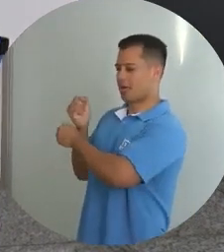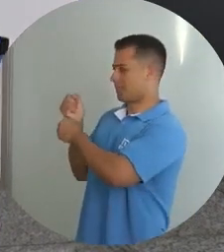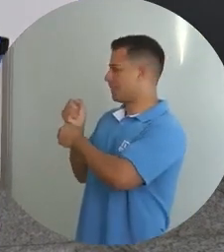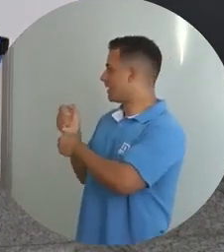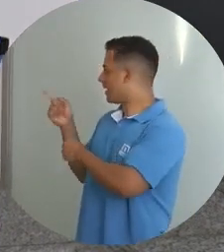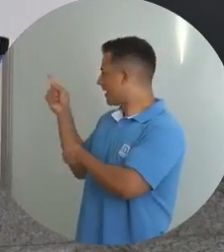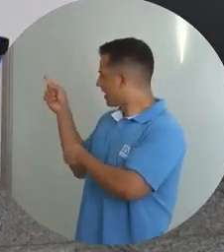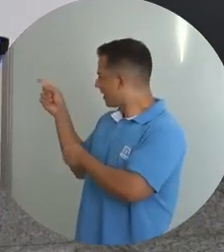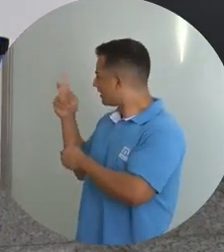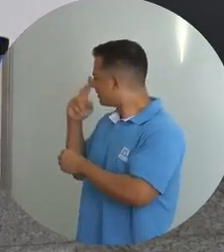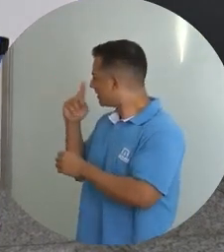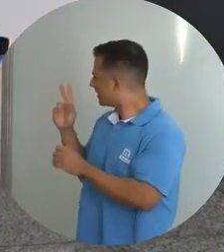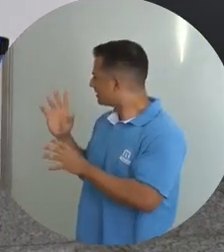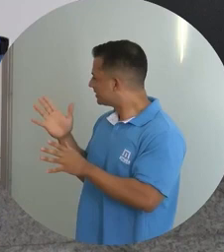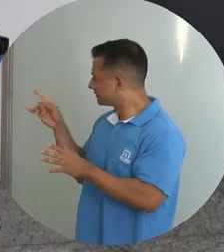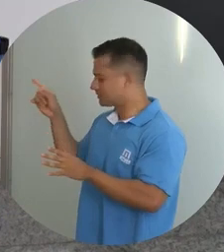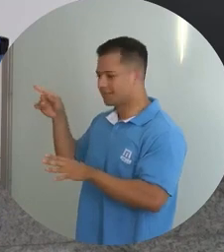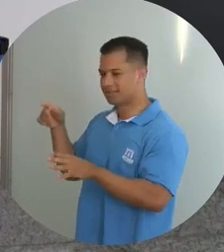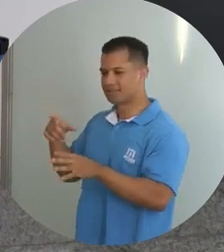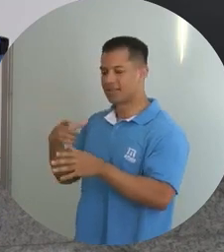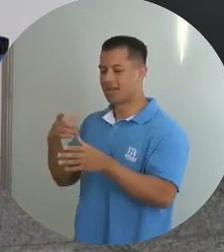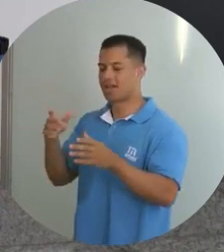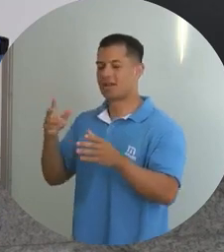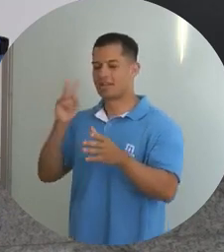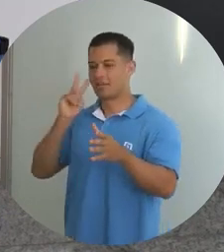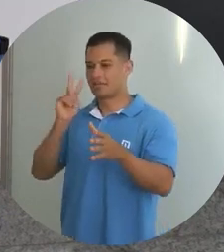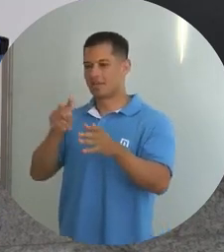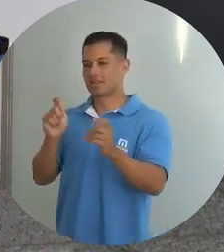dessa forma lá, ela está aparente assim ainda.